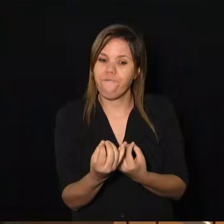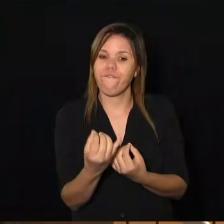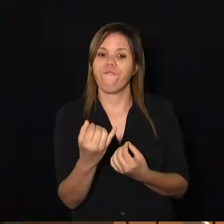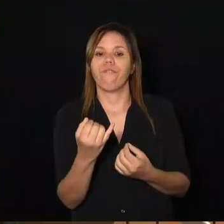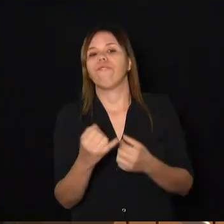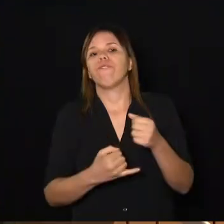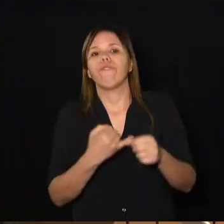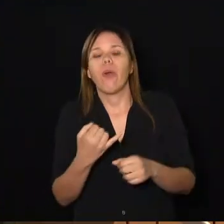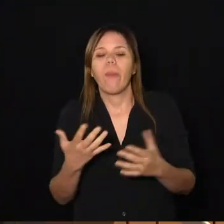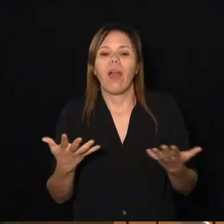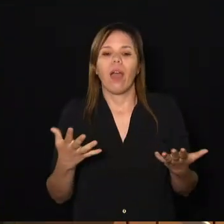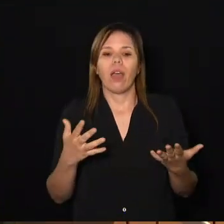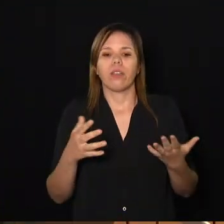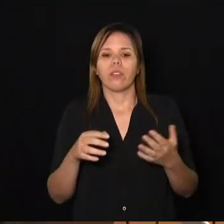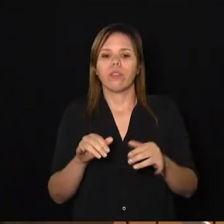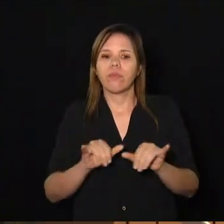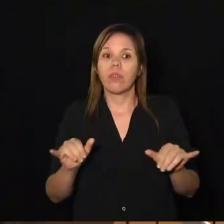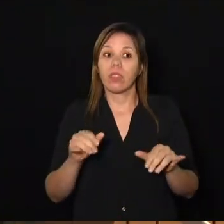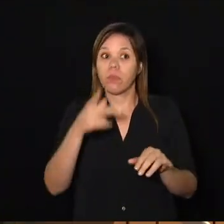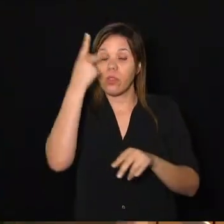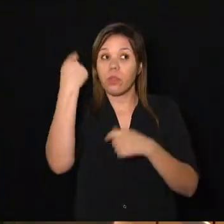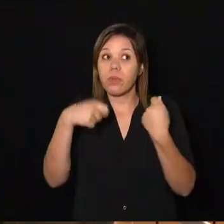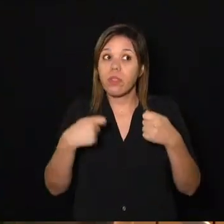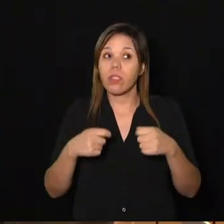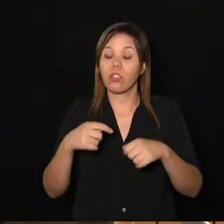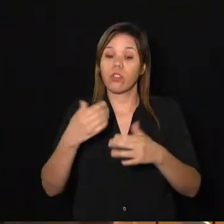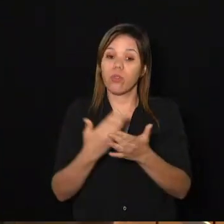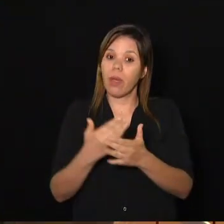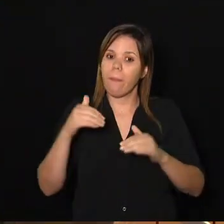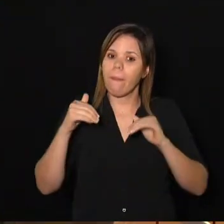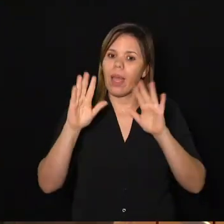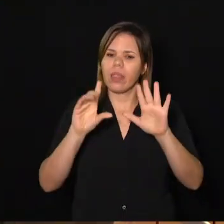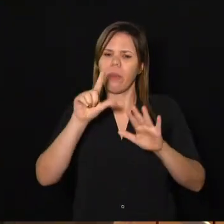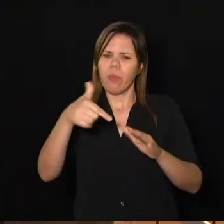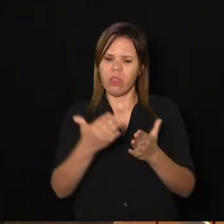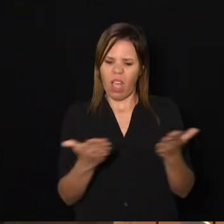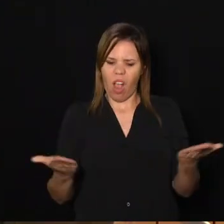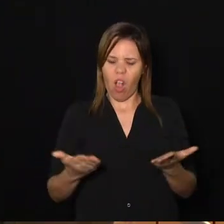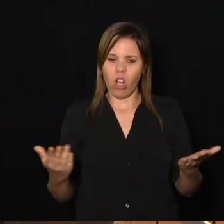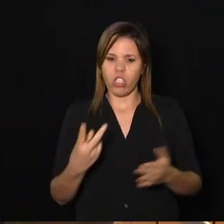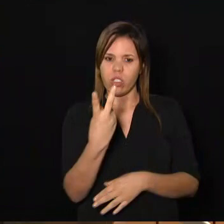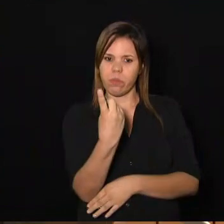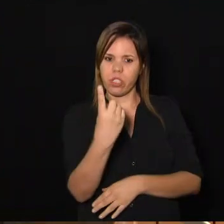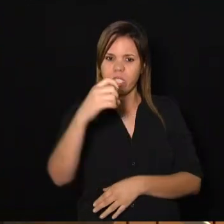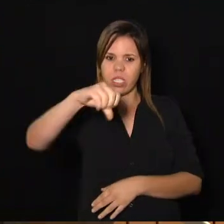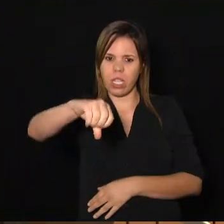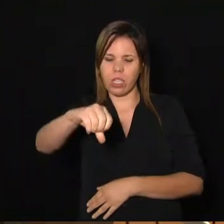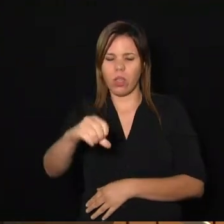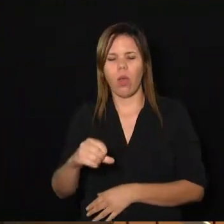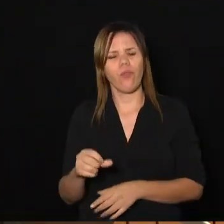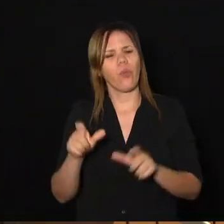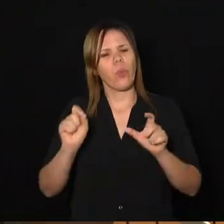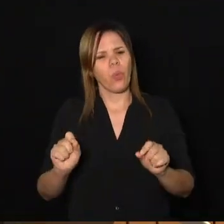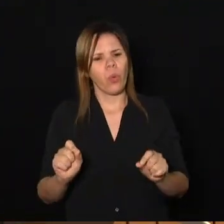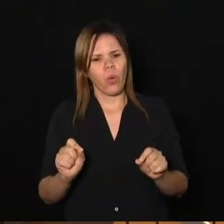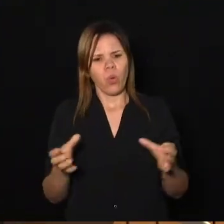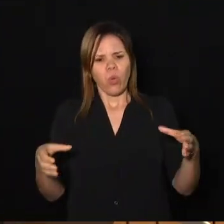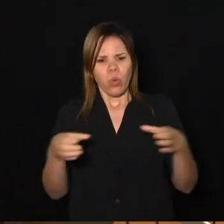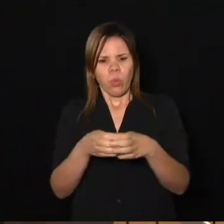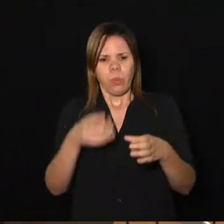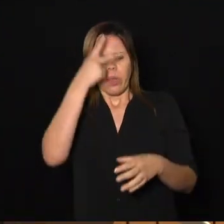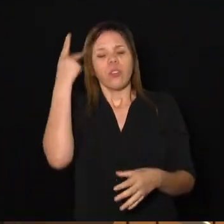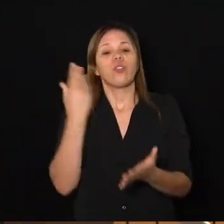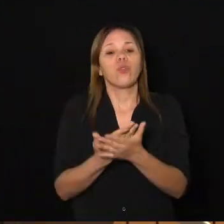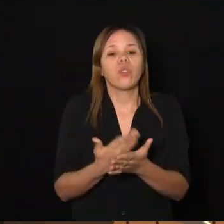tiveram que se qualificar não é mais assim e chegando em 2019 nós temos aqui uma classe que estuda se forma recebe